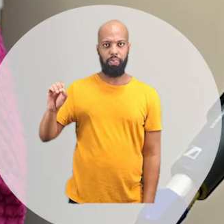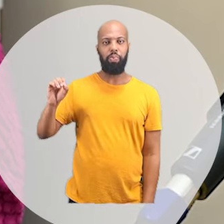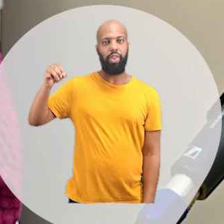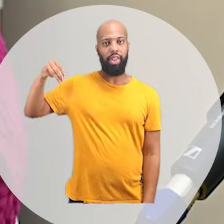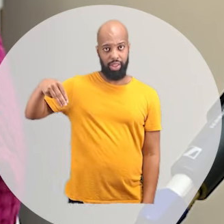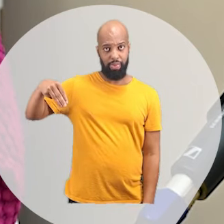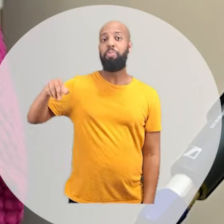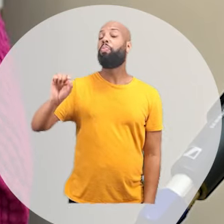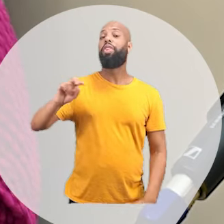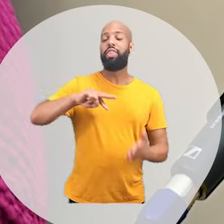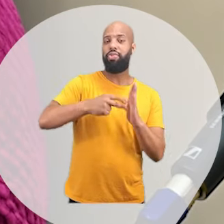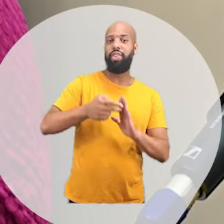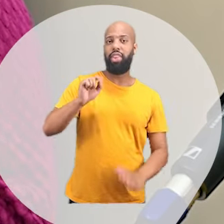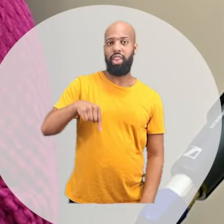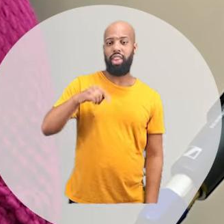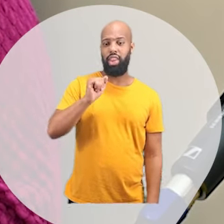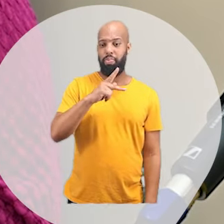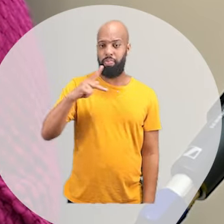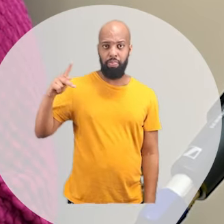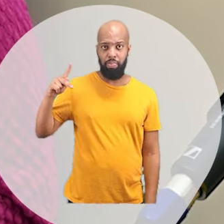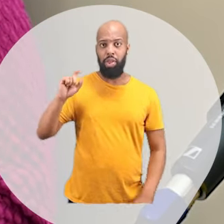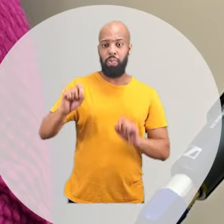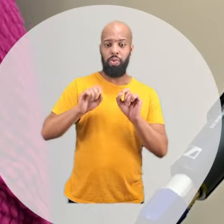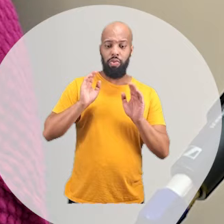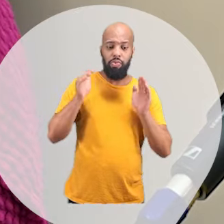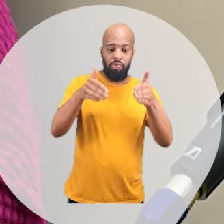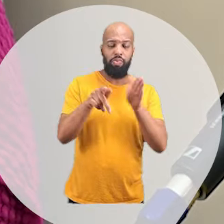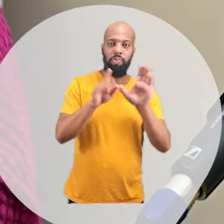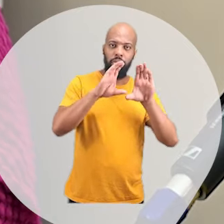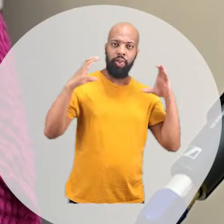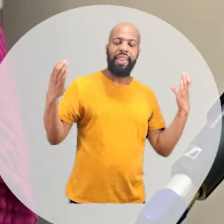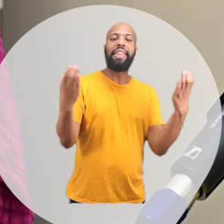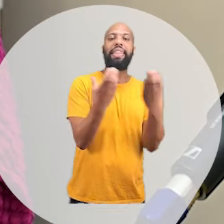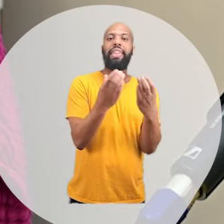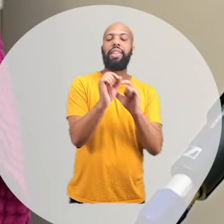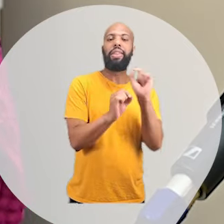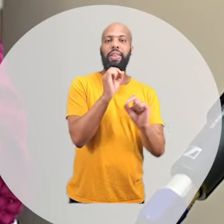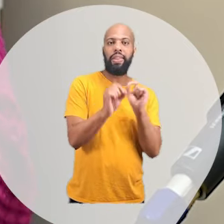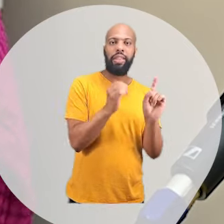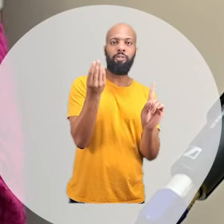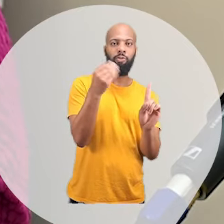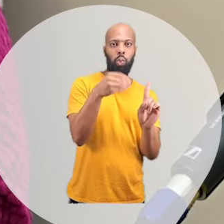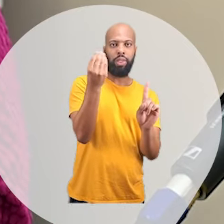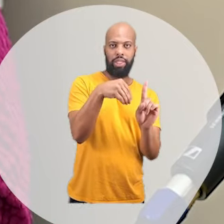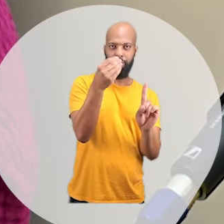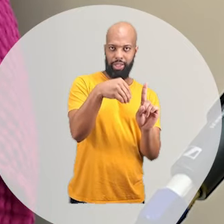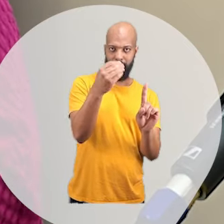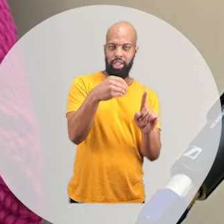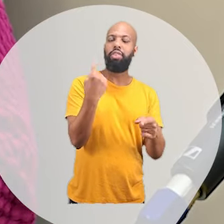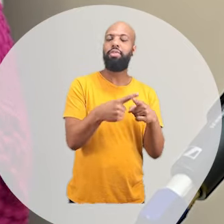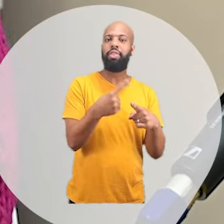o m que é um aplicativo de delivery voltado para comunidades que tem situação de vulnerabilidade